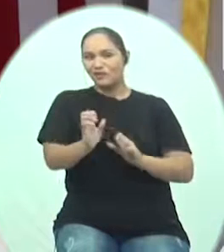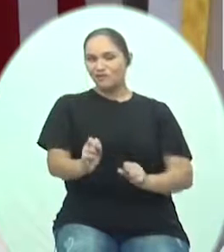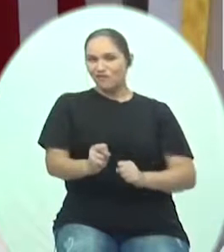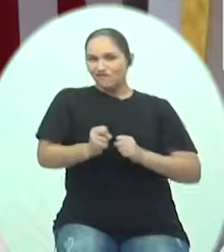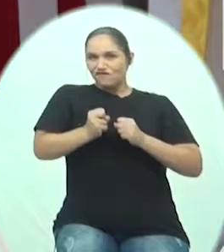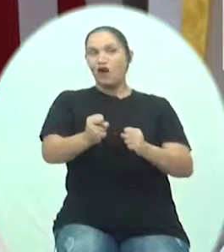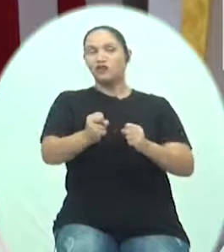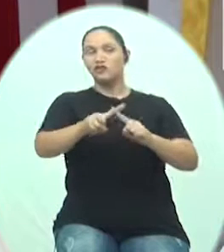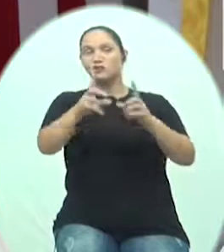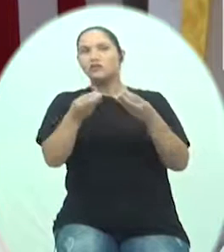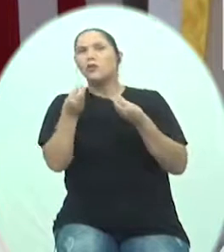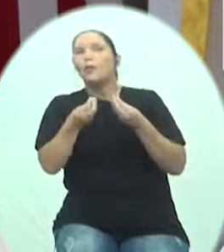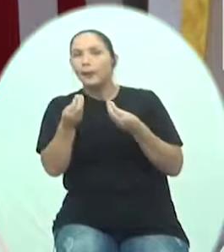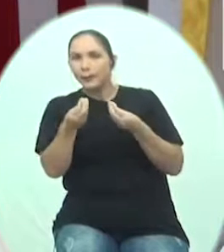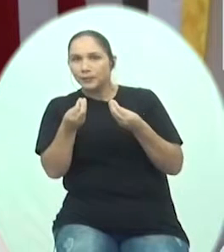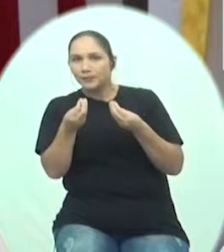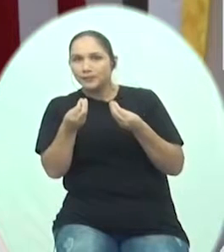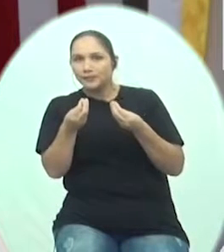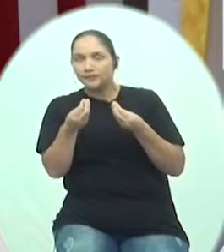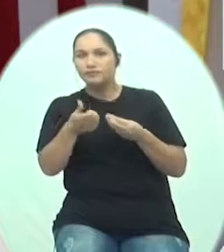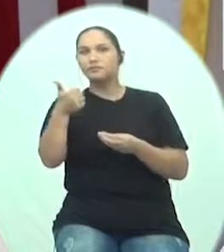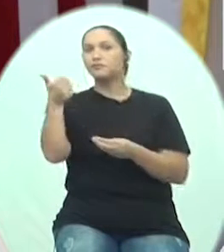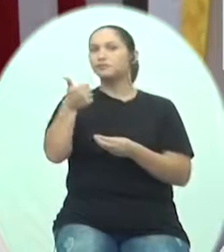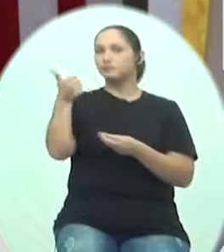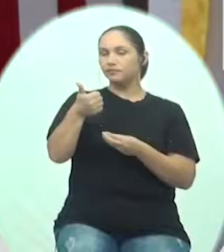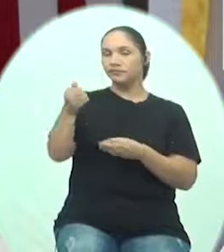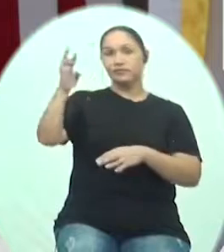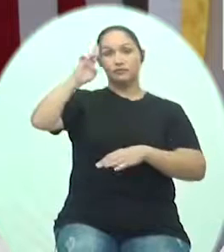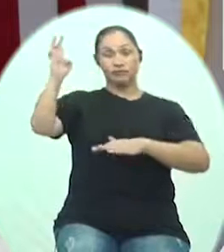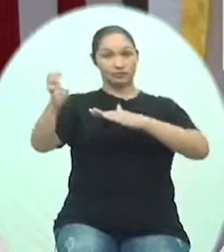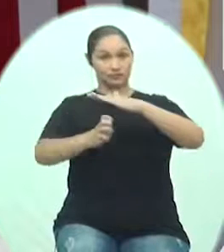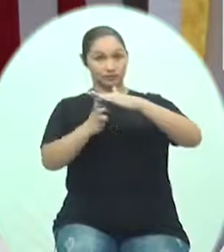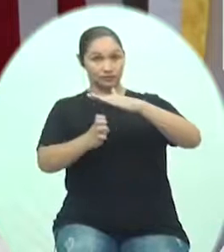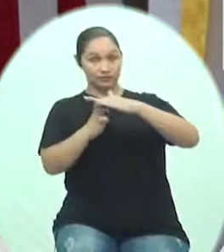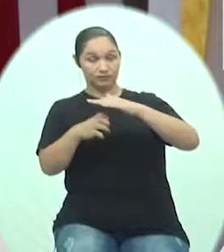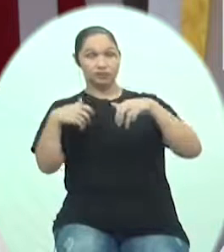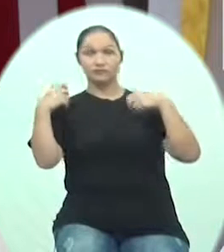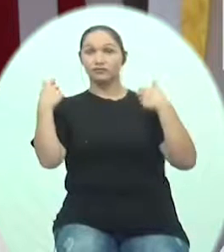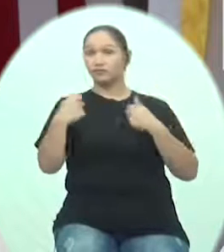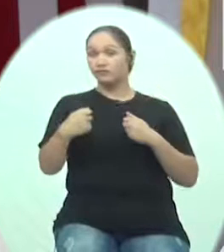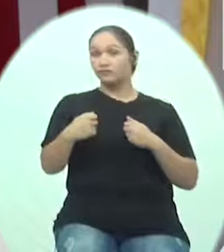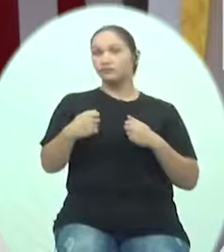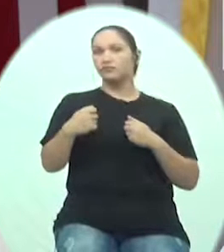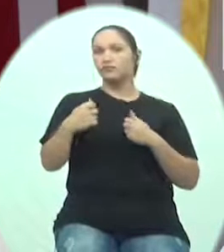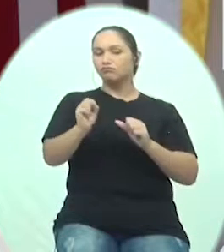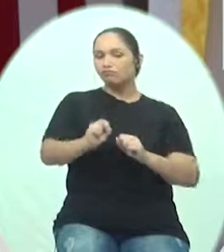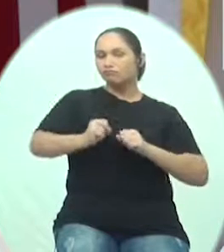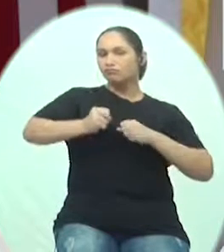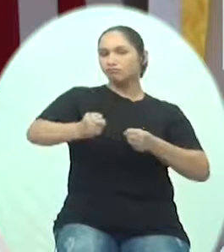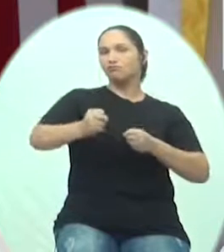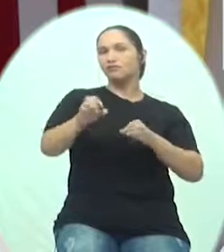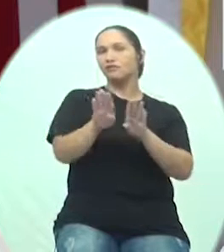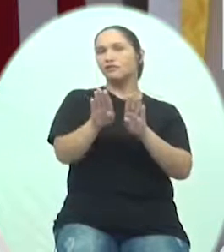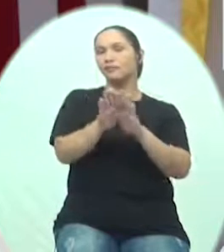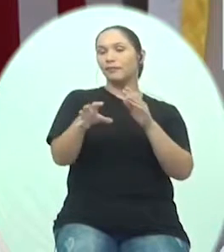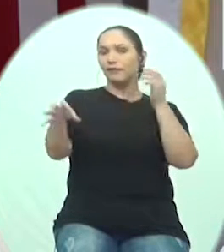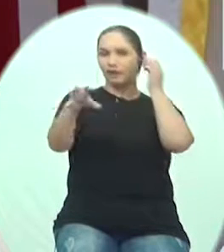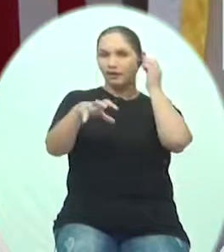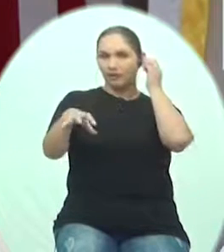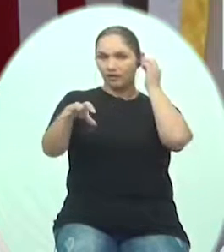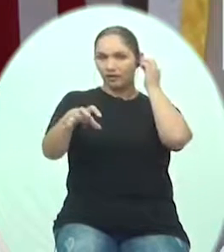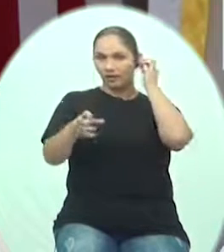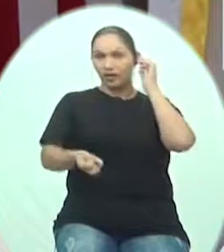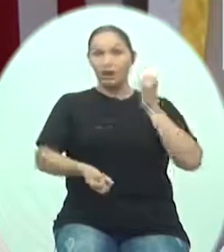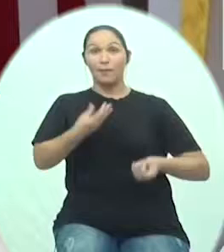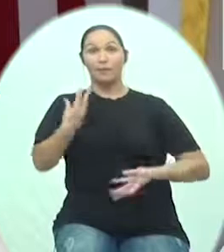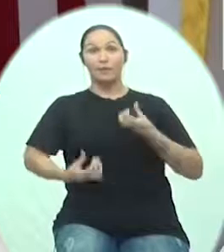economia do município seja forte os nossos empreendedores TM que ser forte o nosso setor produtivo Vereador